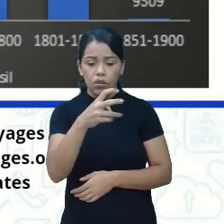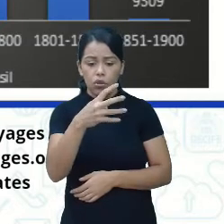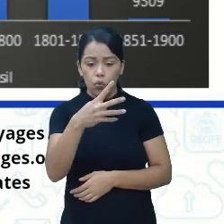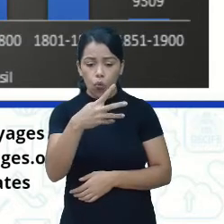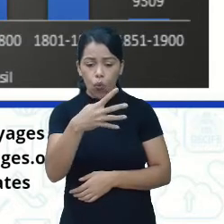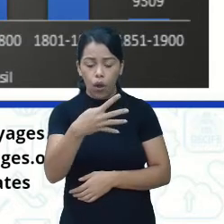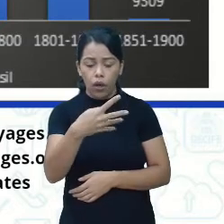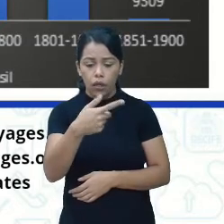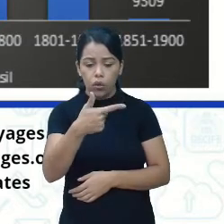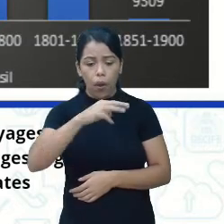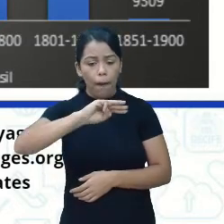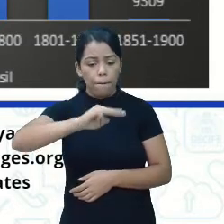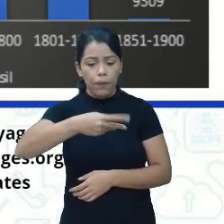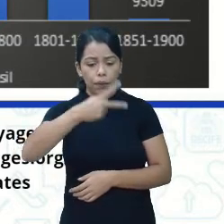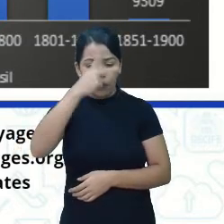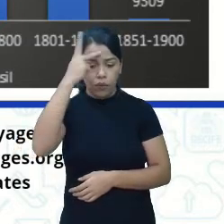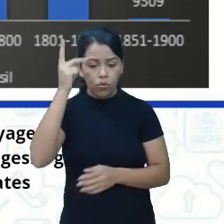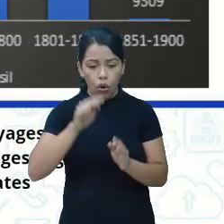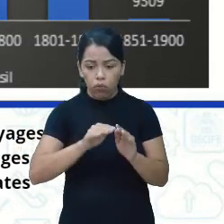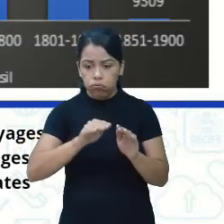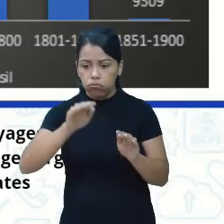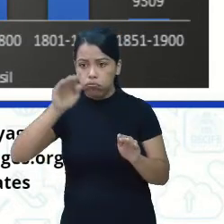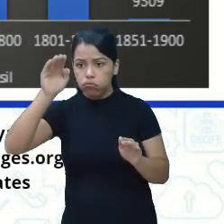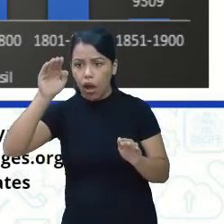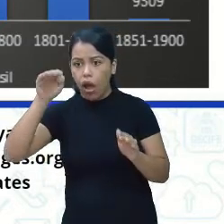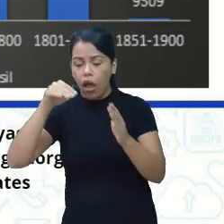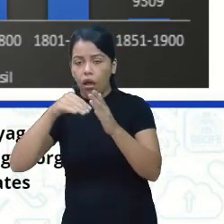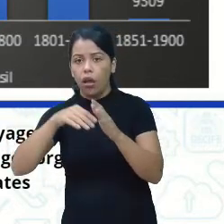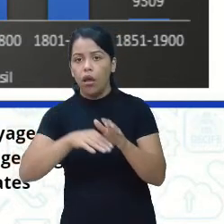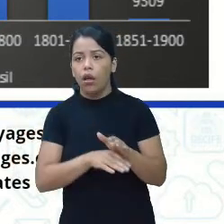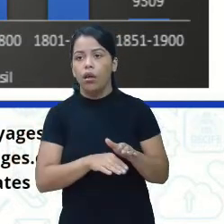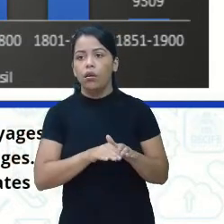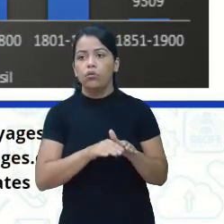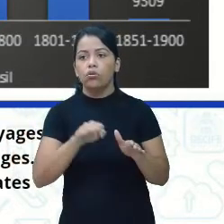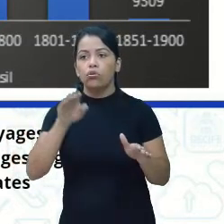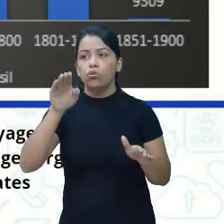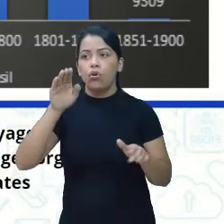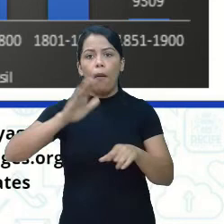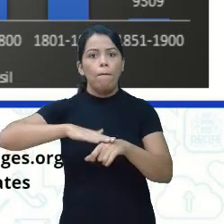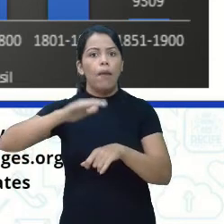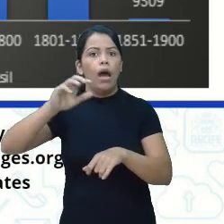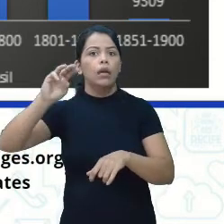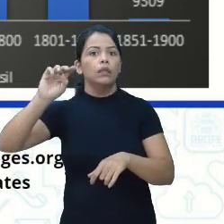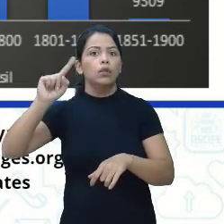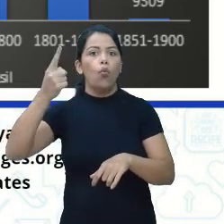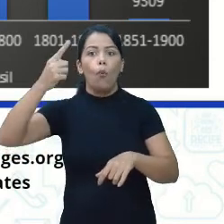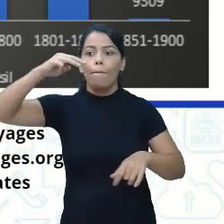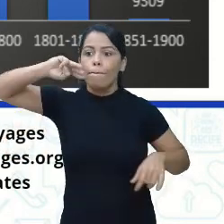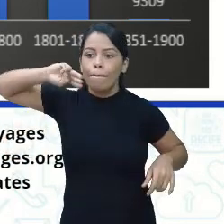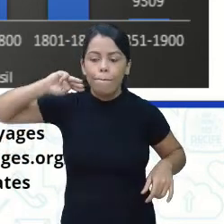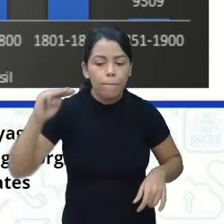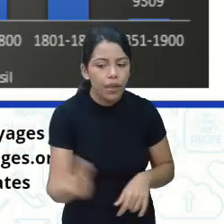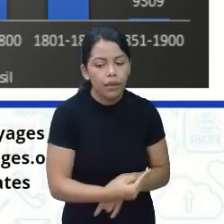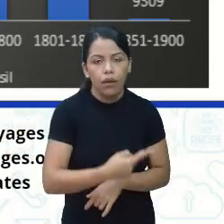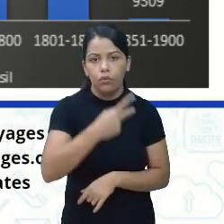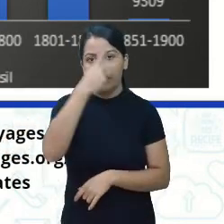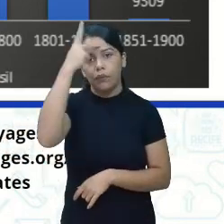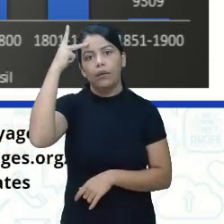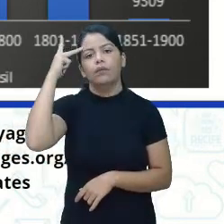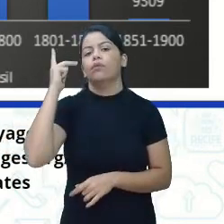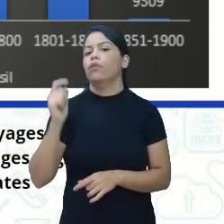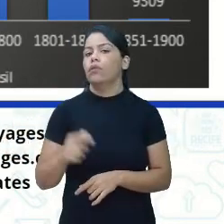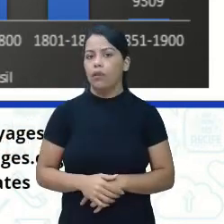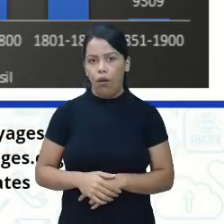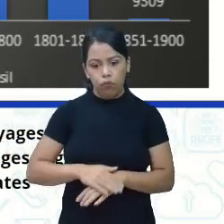542 mil pessoas, né, escravizadas para mais de 1 milhão. Né? Então, é um